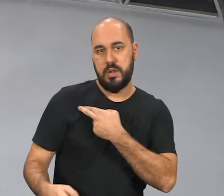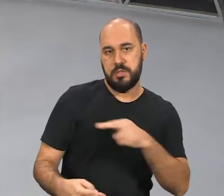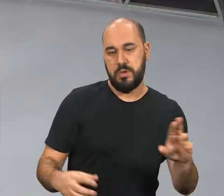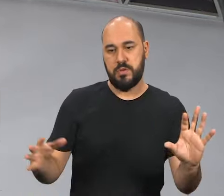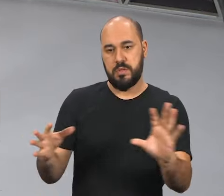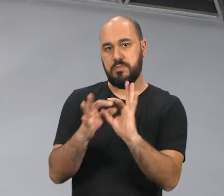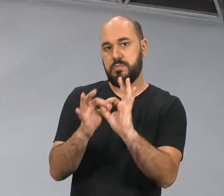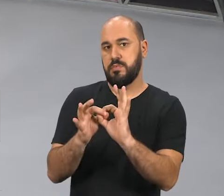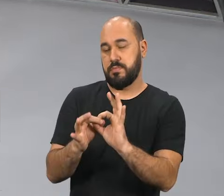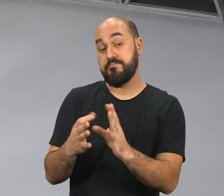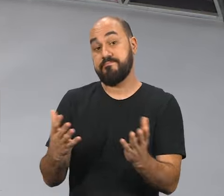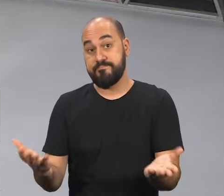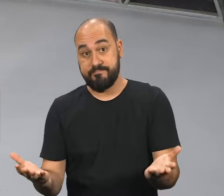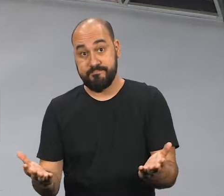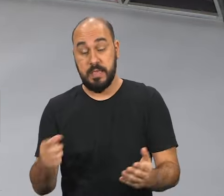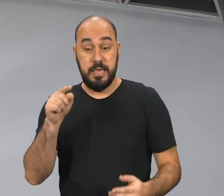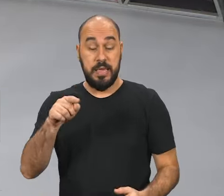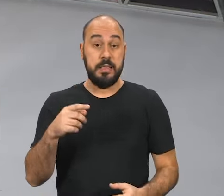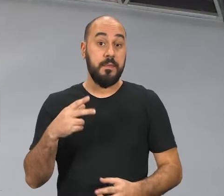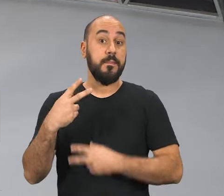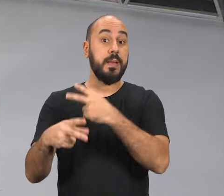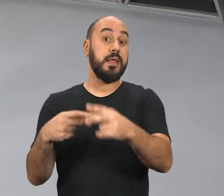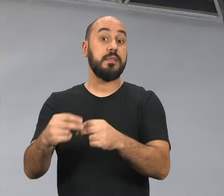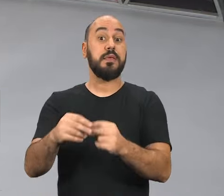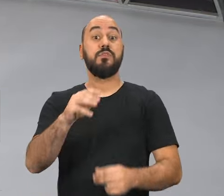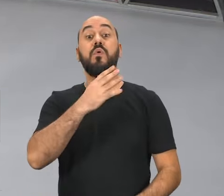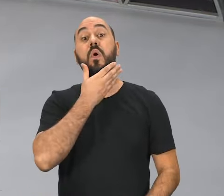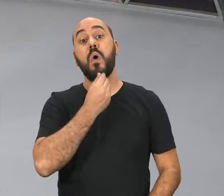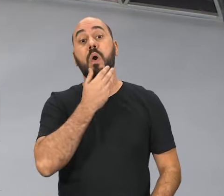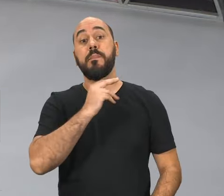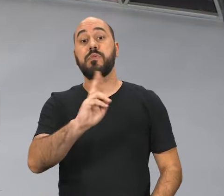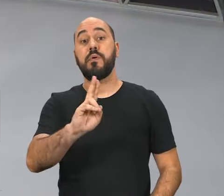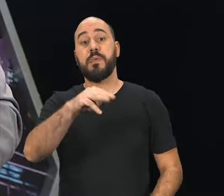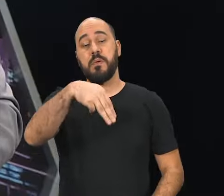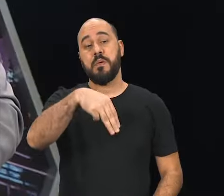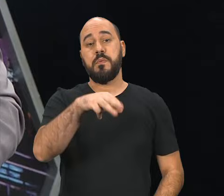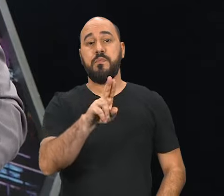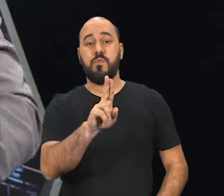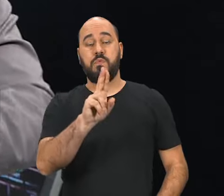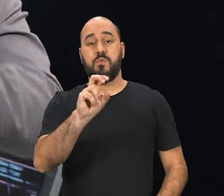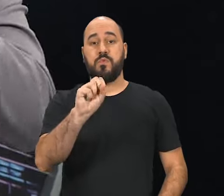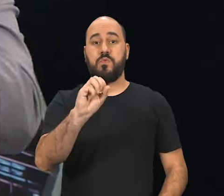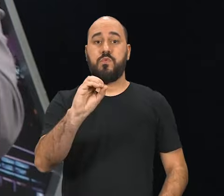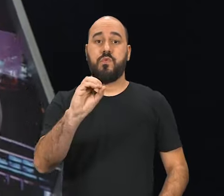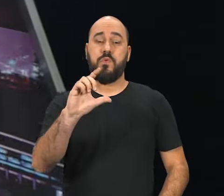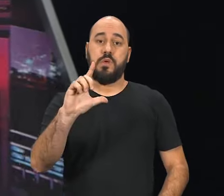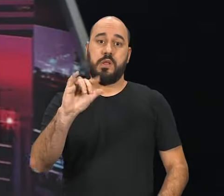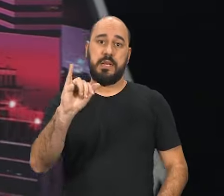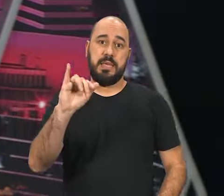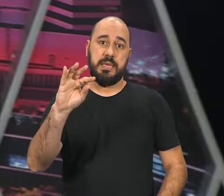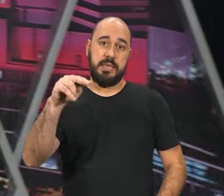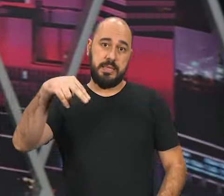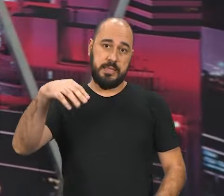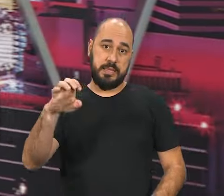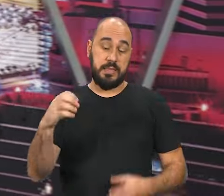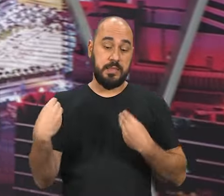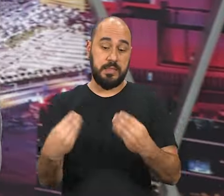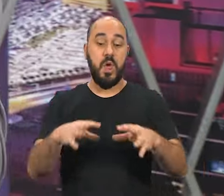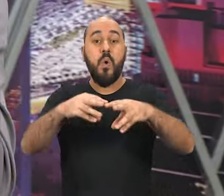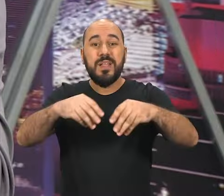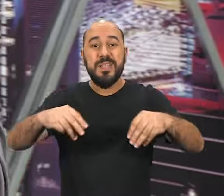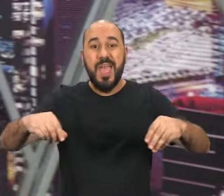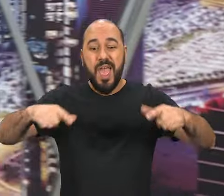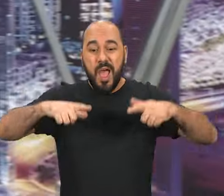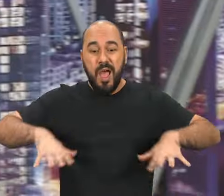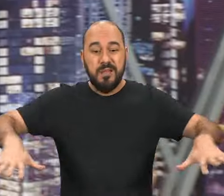presente dado por Mussolini em 1929. A partir desse presente, a ferida mortal começou